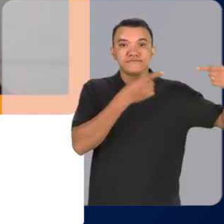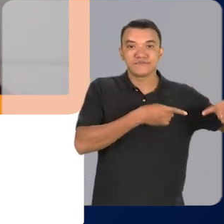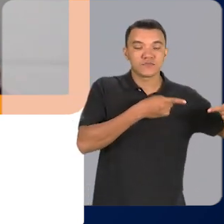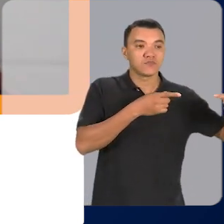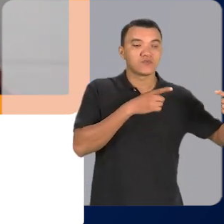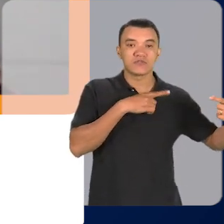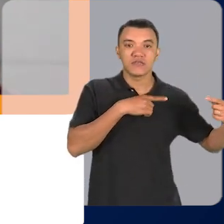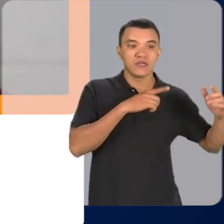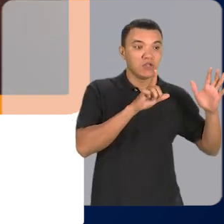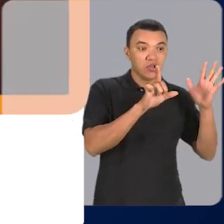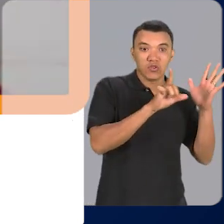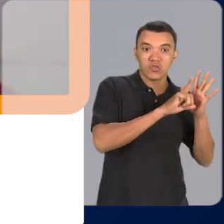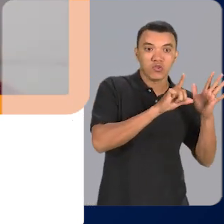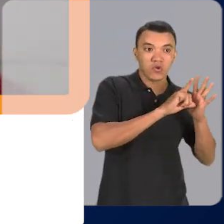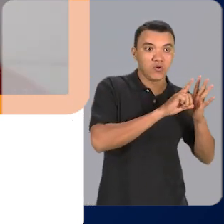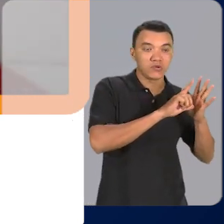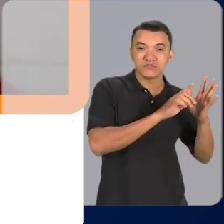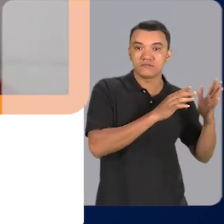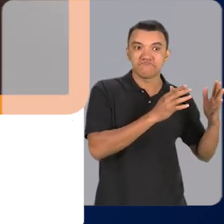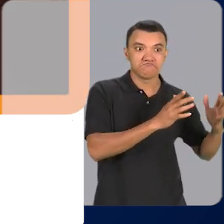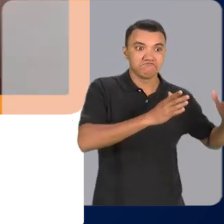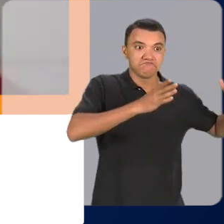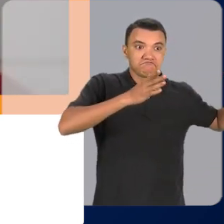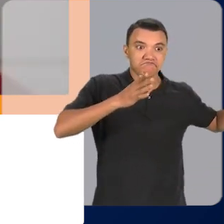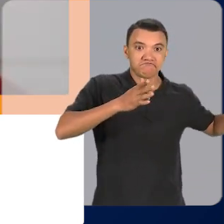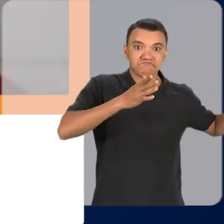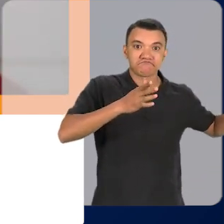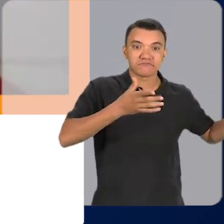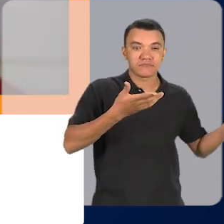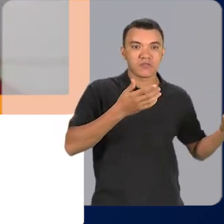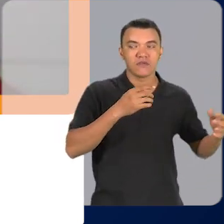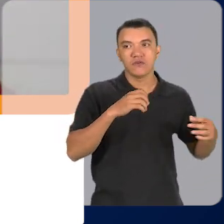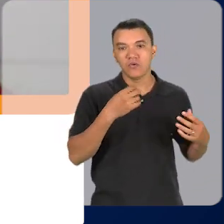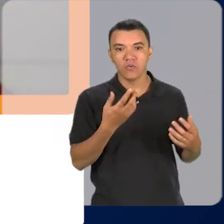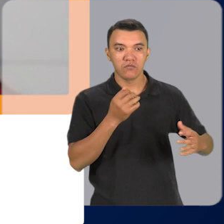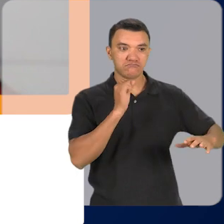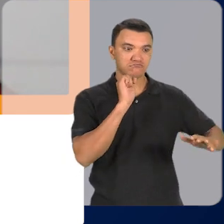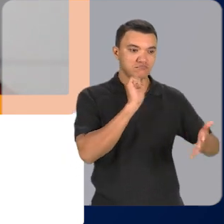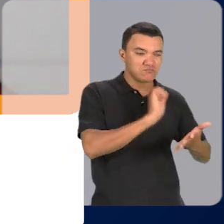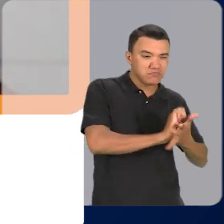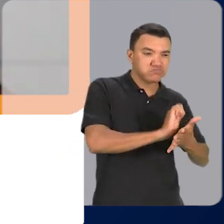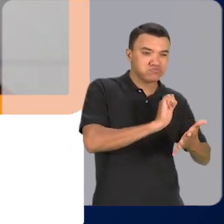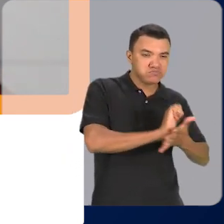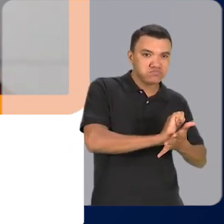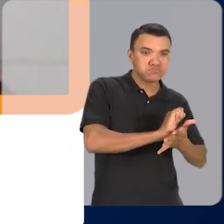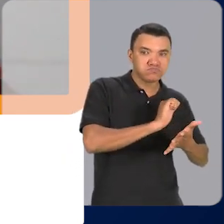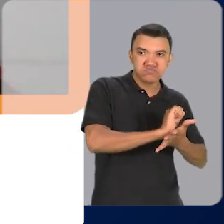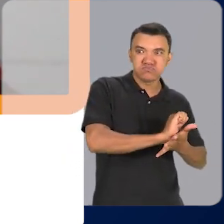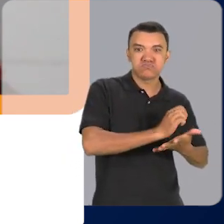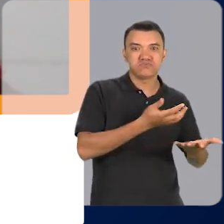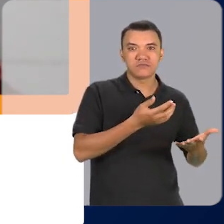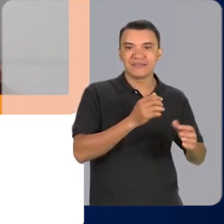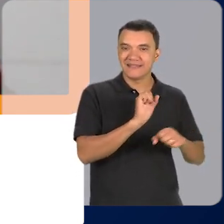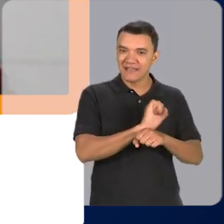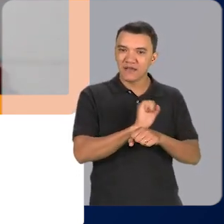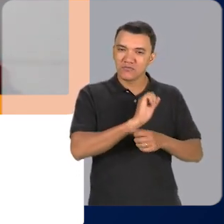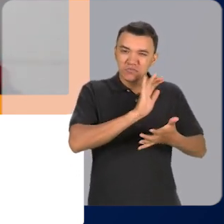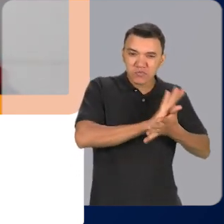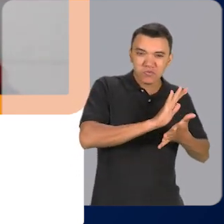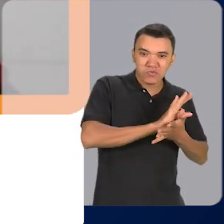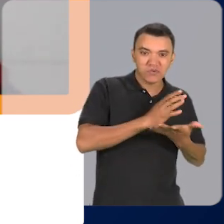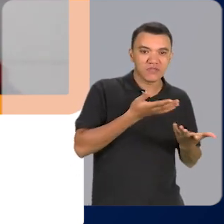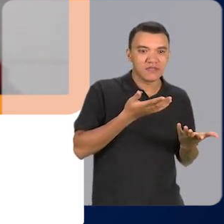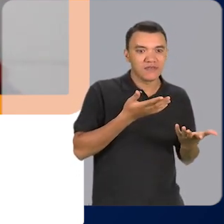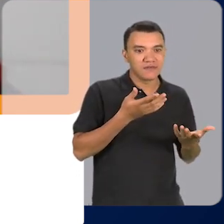carros. Imagina um pregoeiro gritar em meio a tantos carros, não teria alcance. Nos bairros